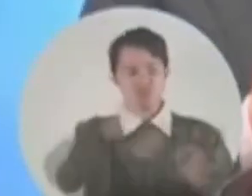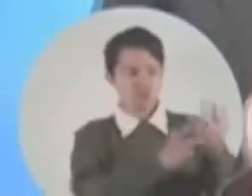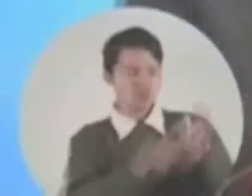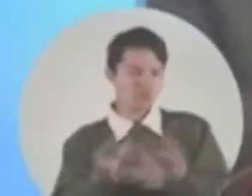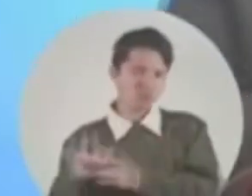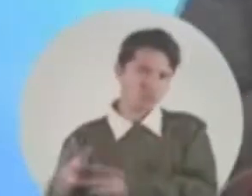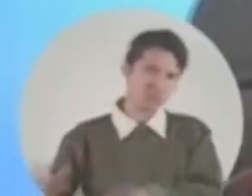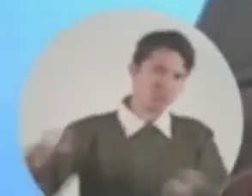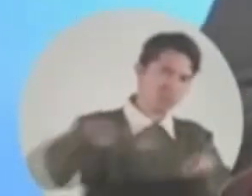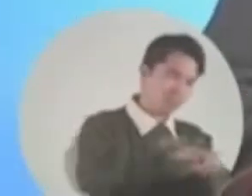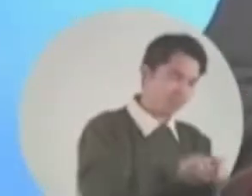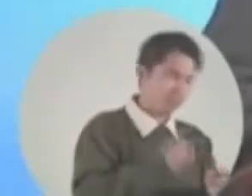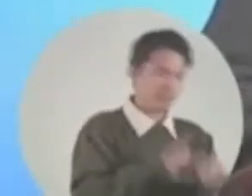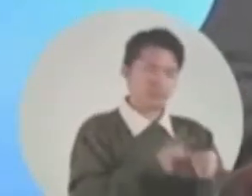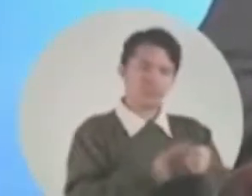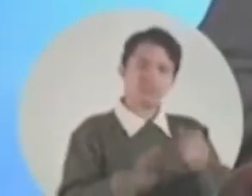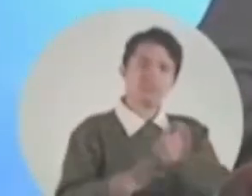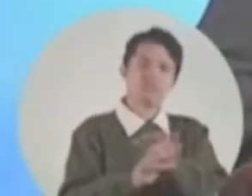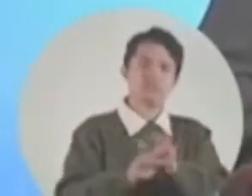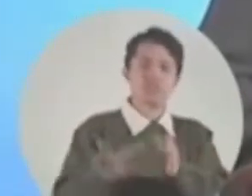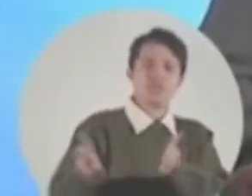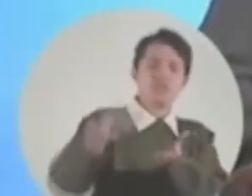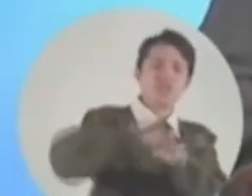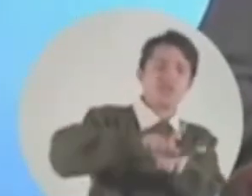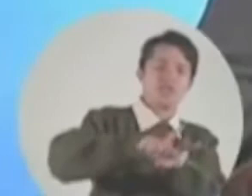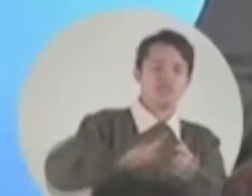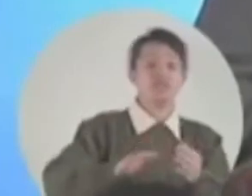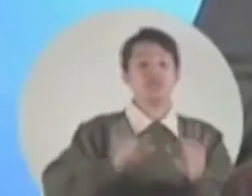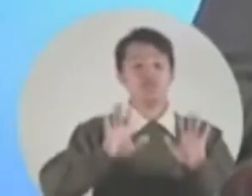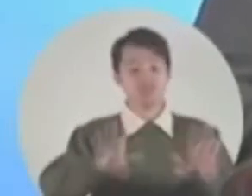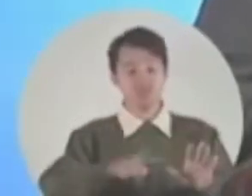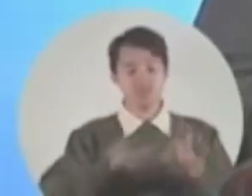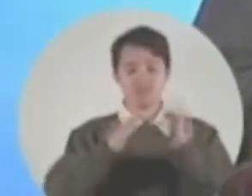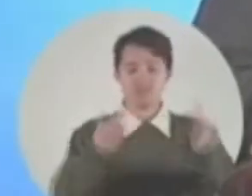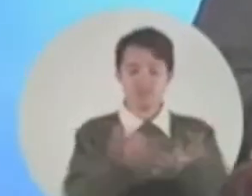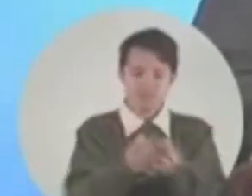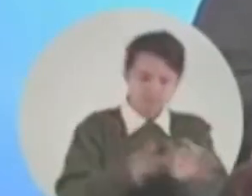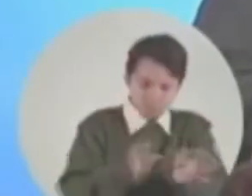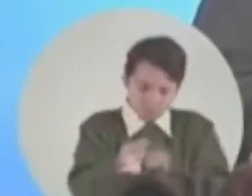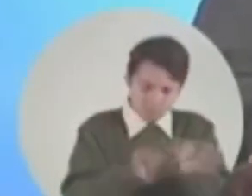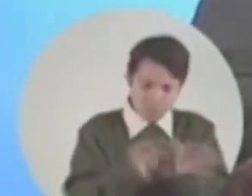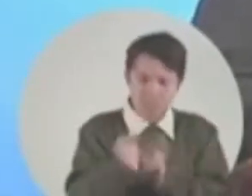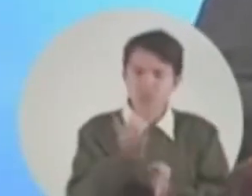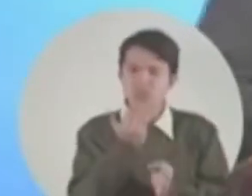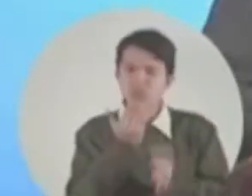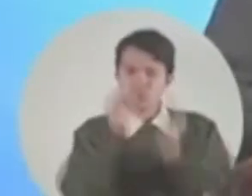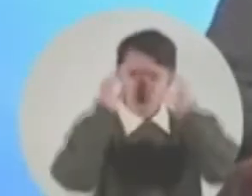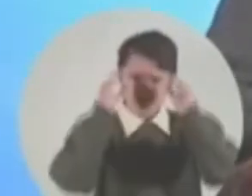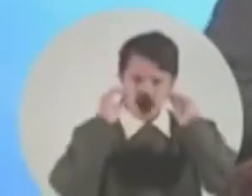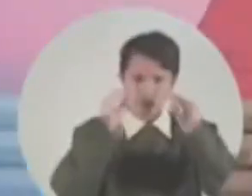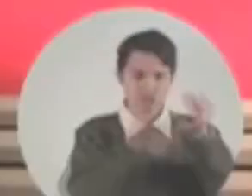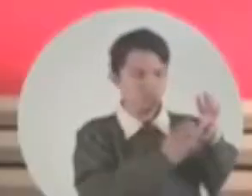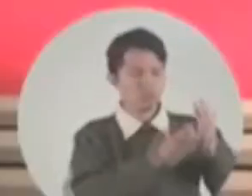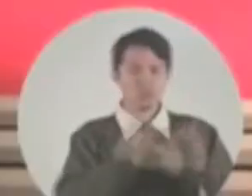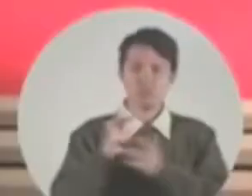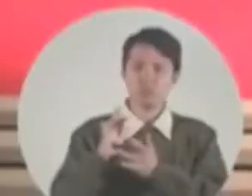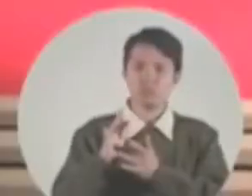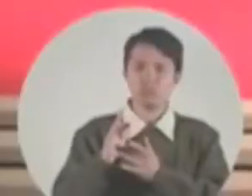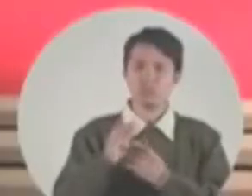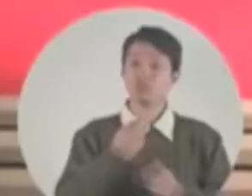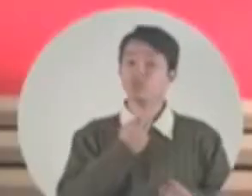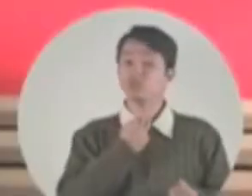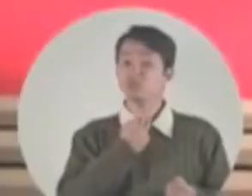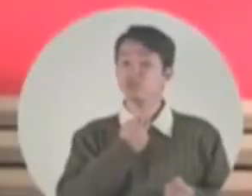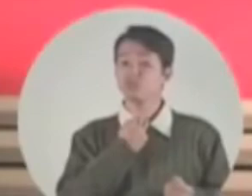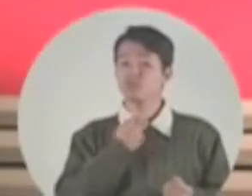chegou a Betânia, onde vivia Lázaro, a quem ressuscitara dos mortos, e ali prepararam um jantar para Jesus.